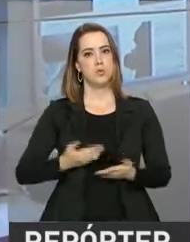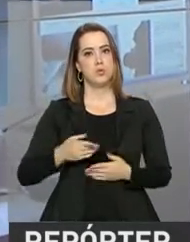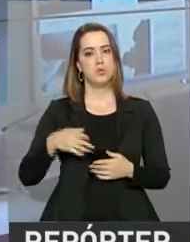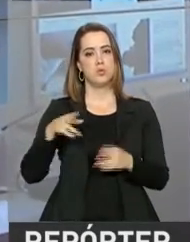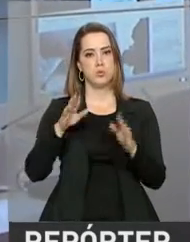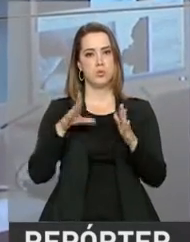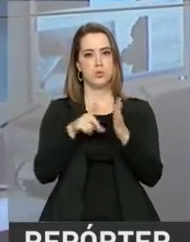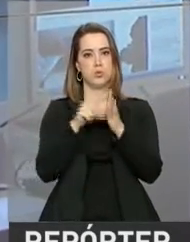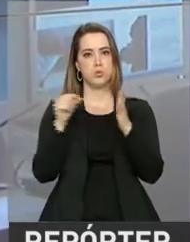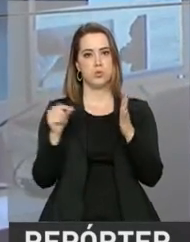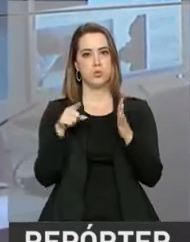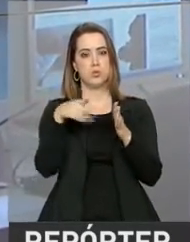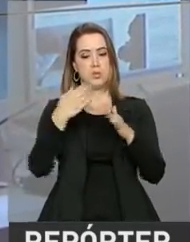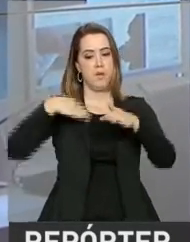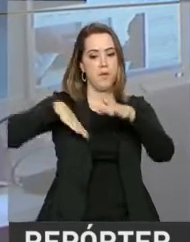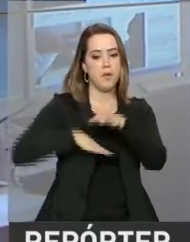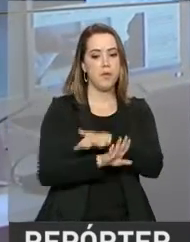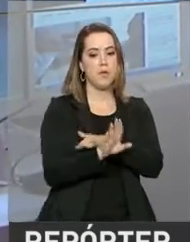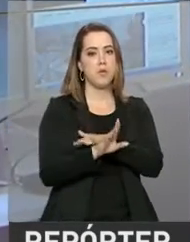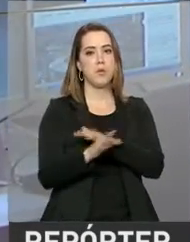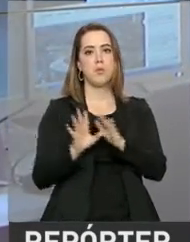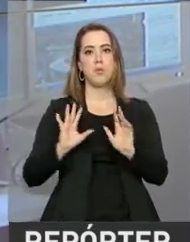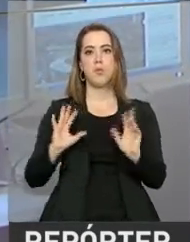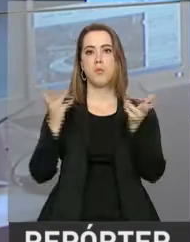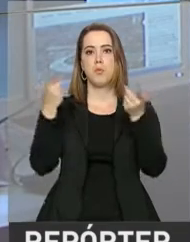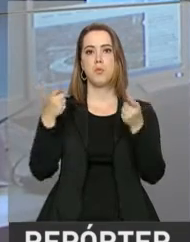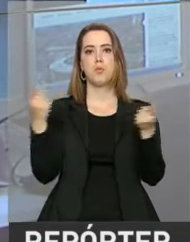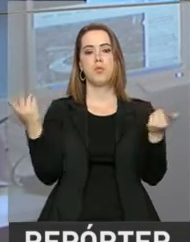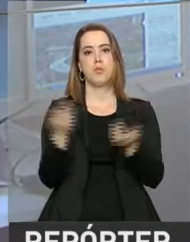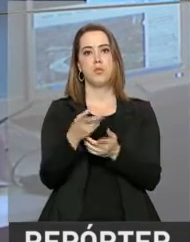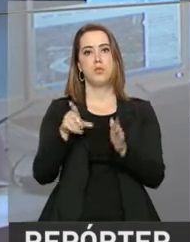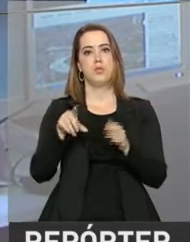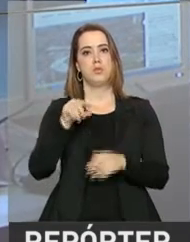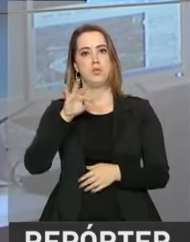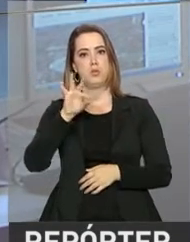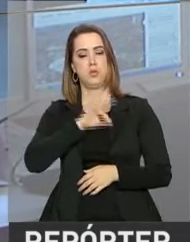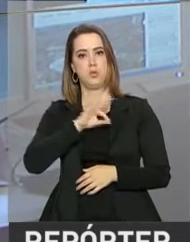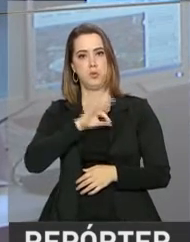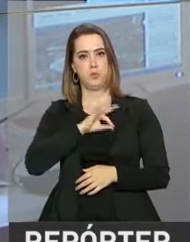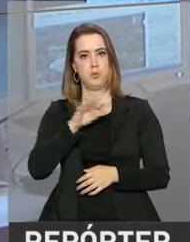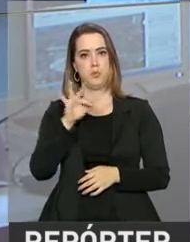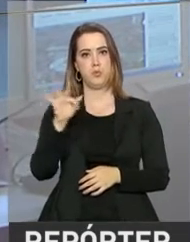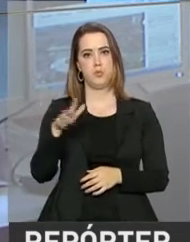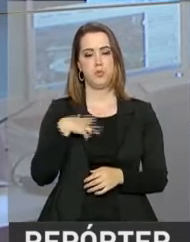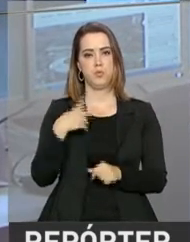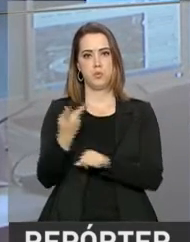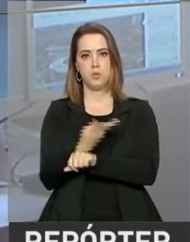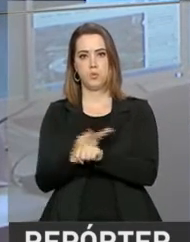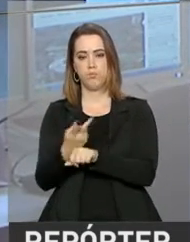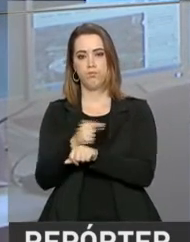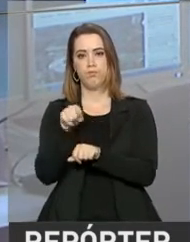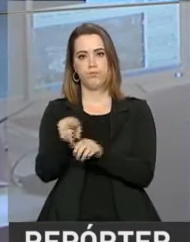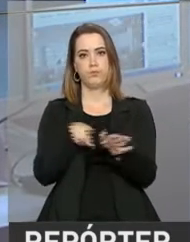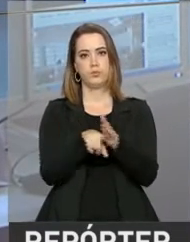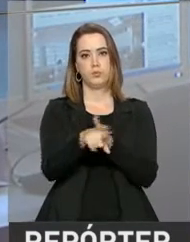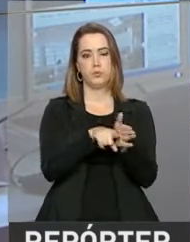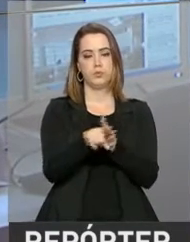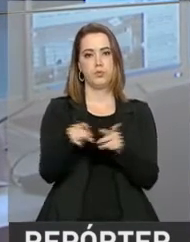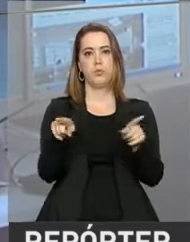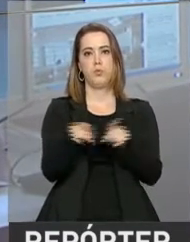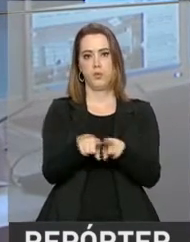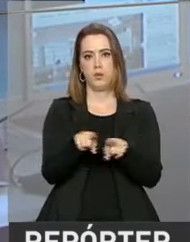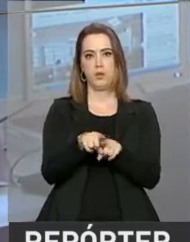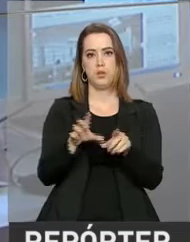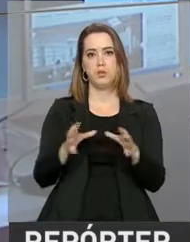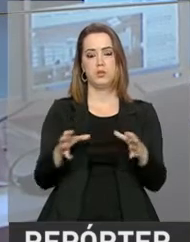de um armário do cerimonial. A Polícia Federal realiza perícia no local. Também está sendo realizada uma sindicância pela Secretaria de Controle